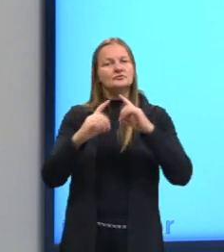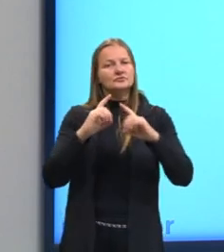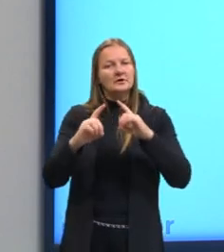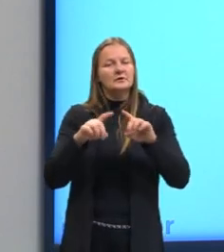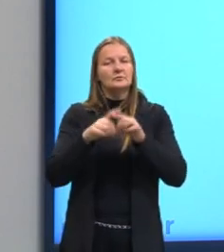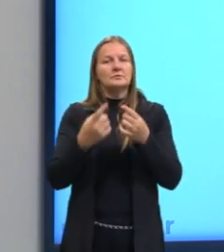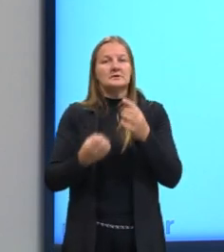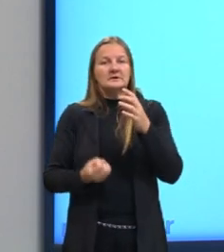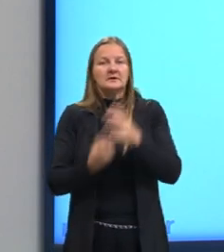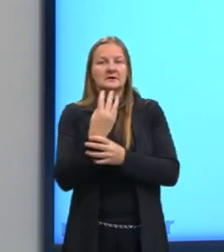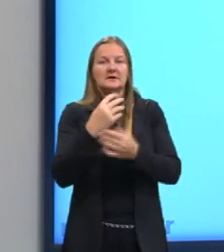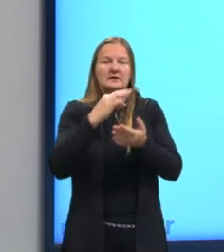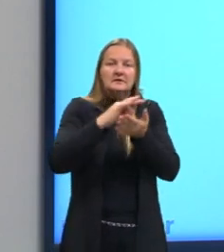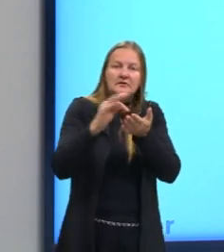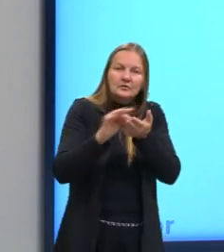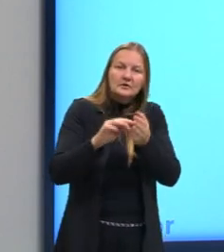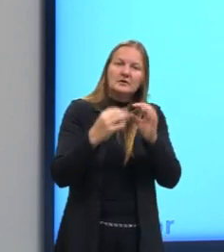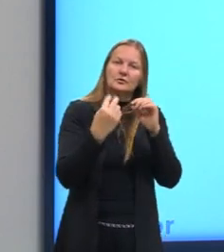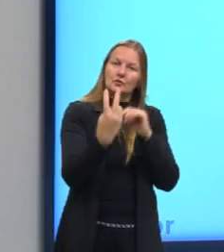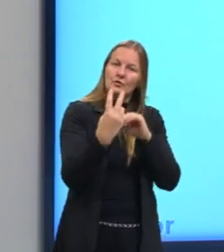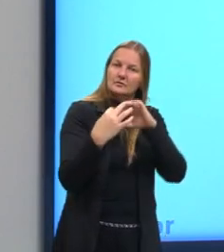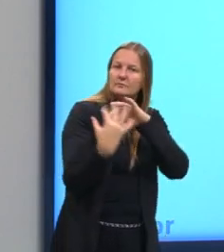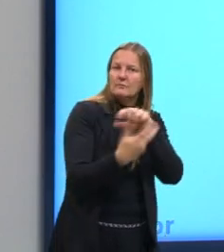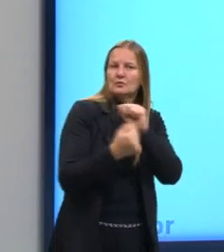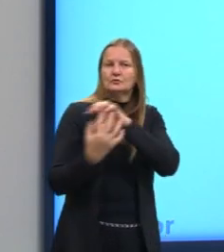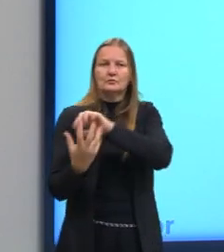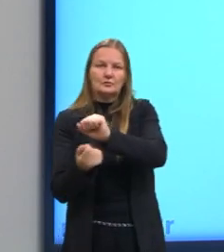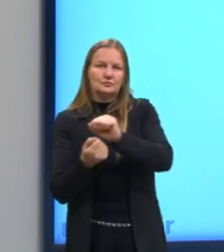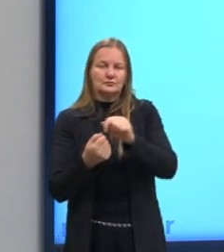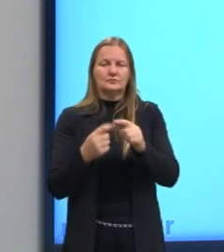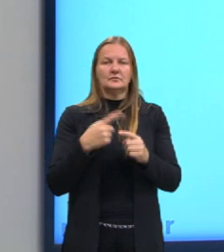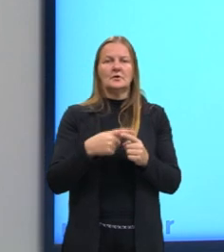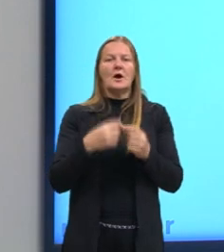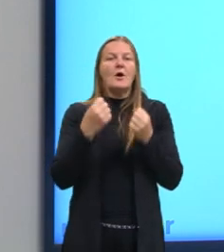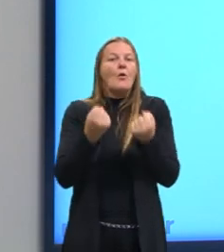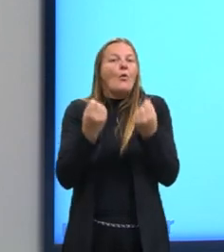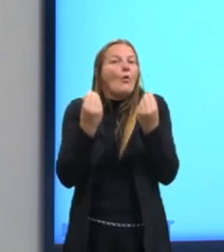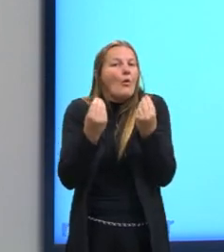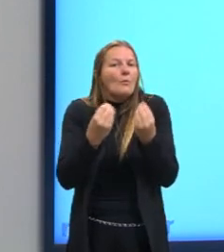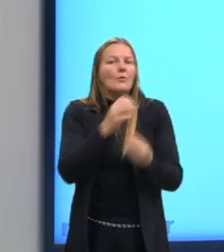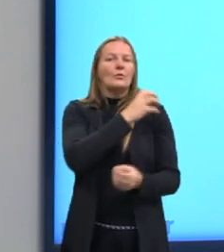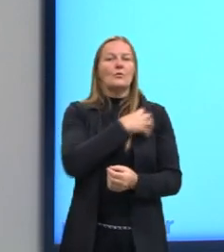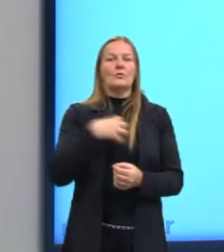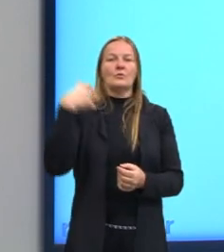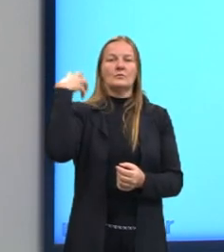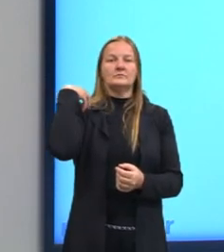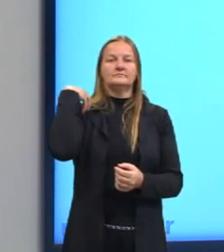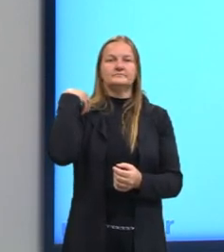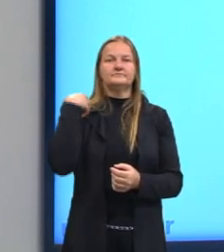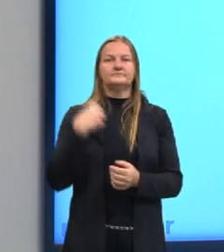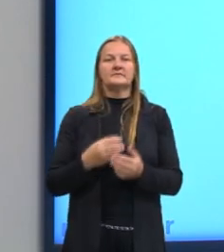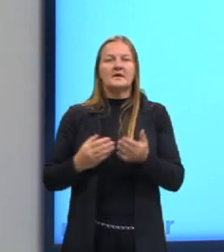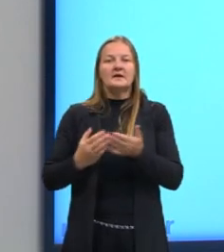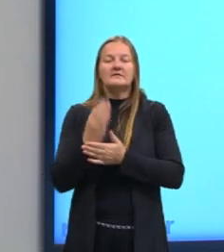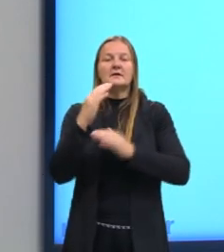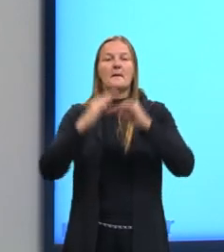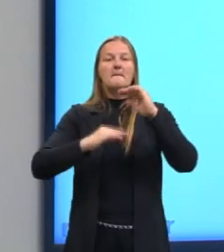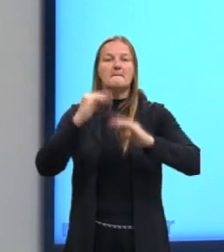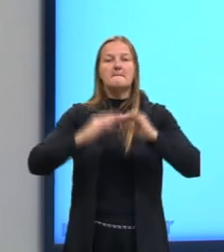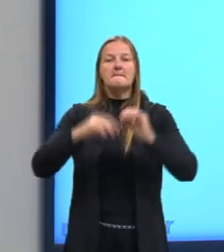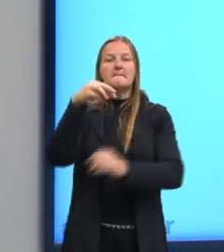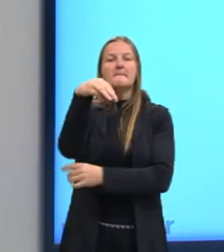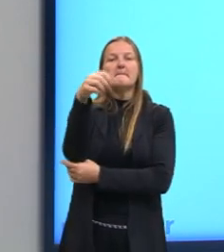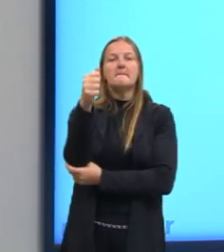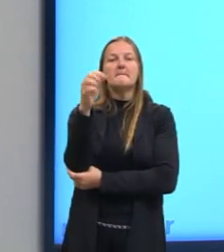Diálogo mas cria-se a teoria dos dois mundos bom e como que a o Aristóteles vai resolver esse problema através da matéria e